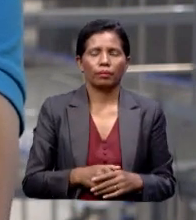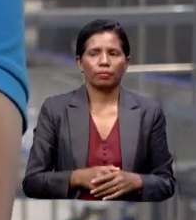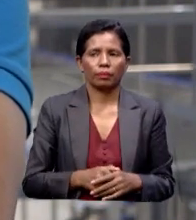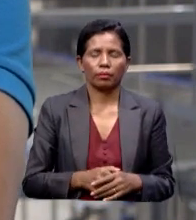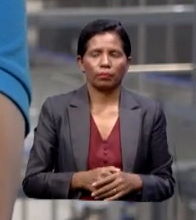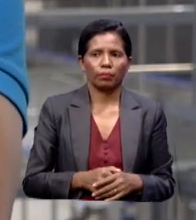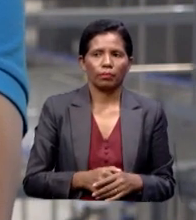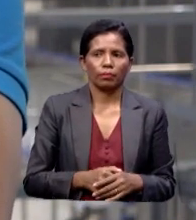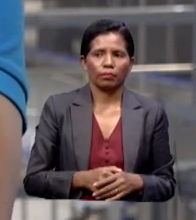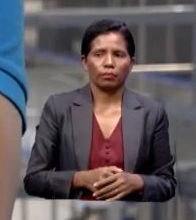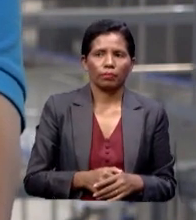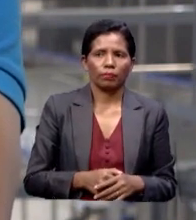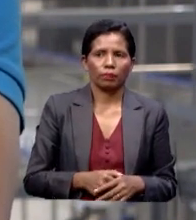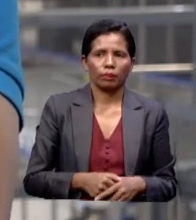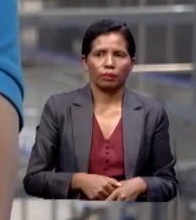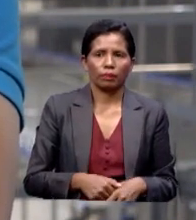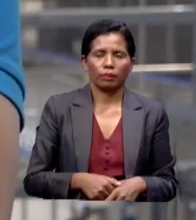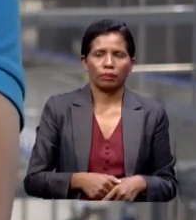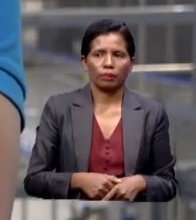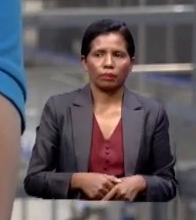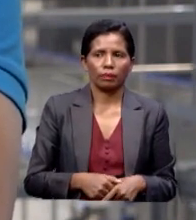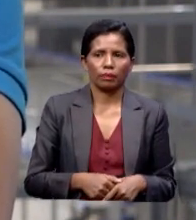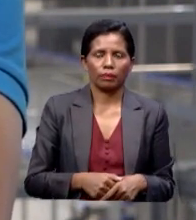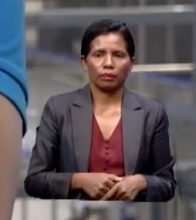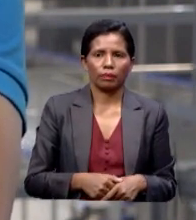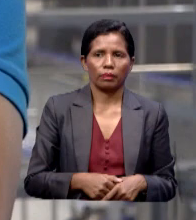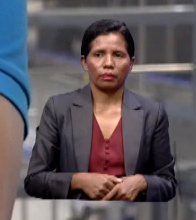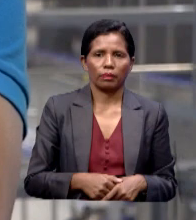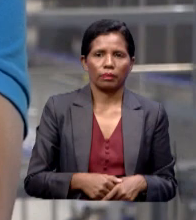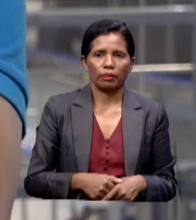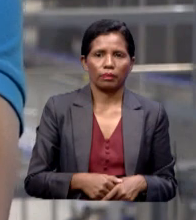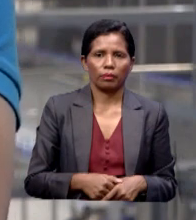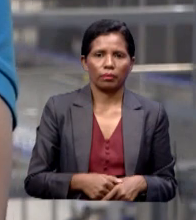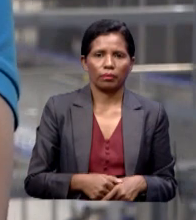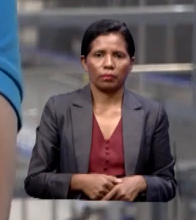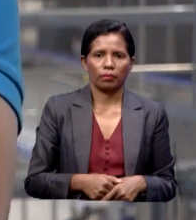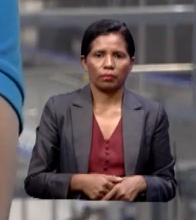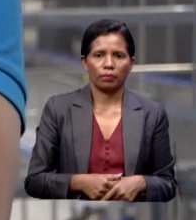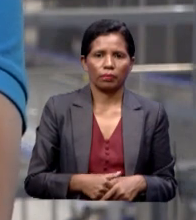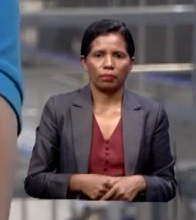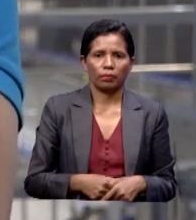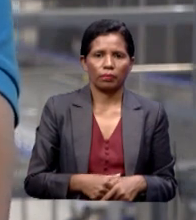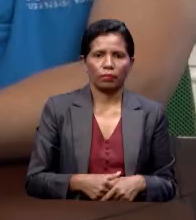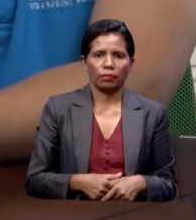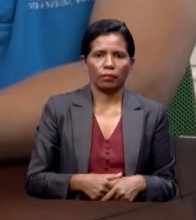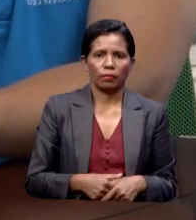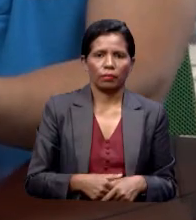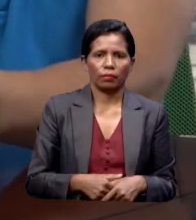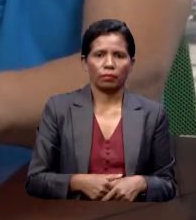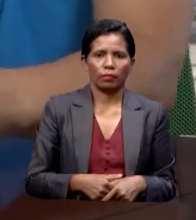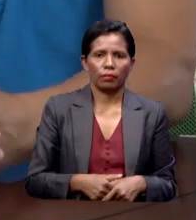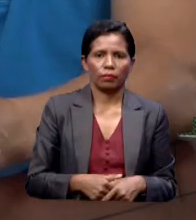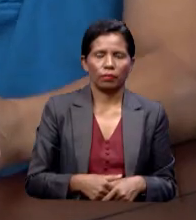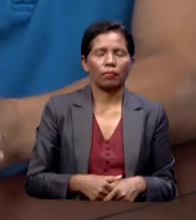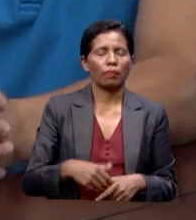further enhance our quality of the product and can compete in the international market in the future. Antes